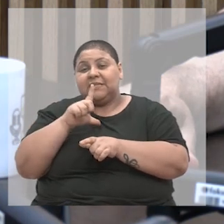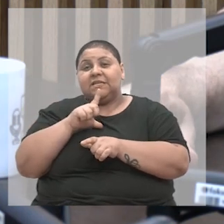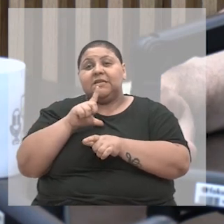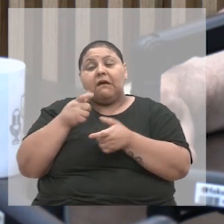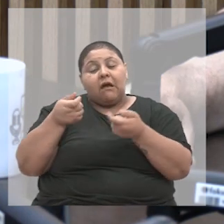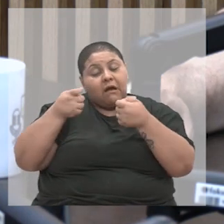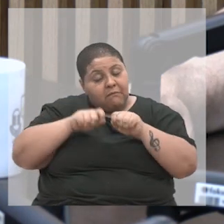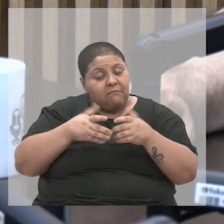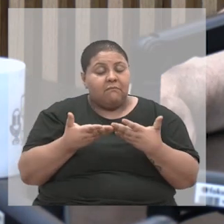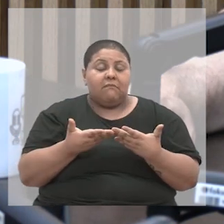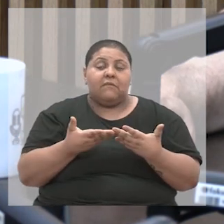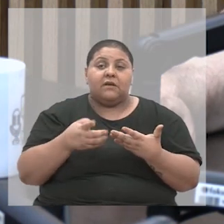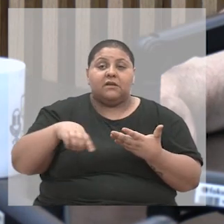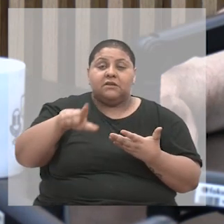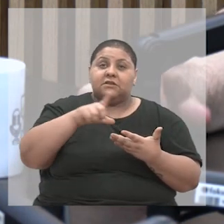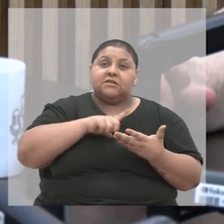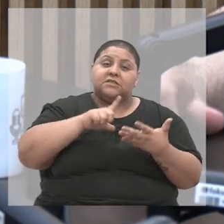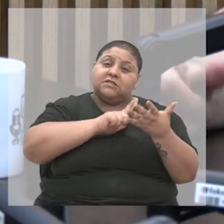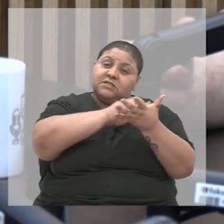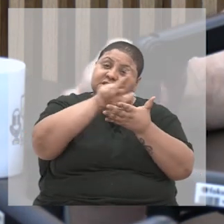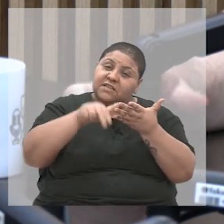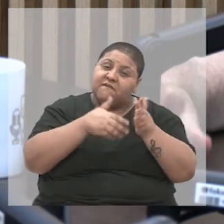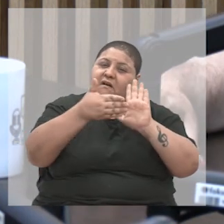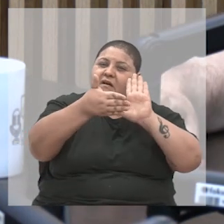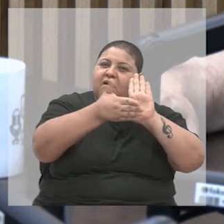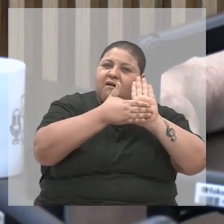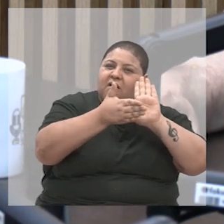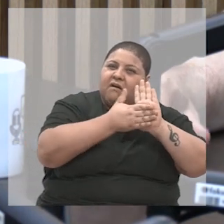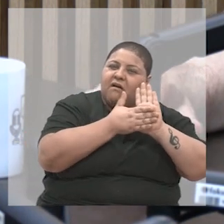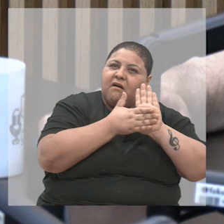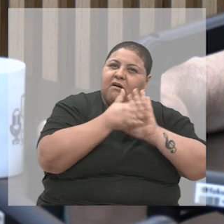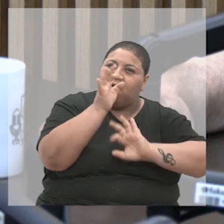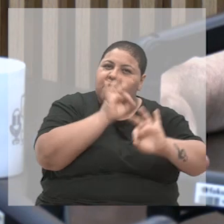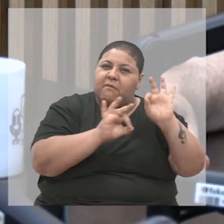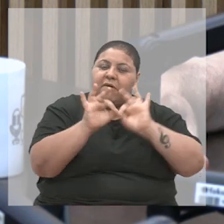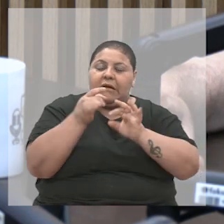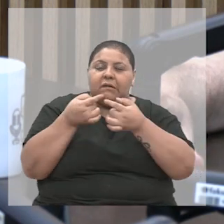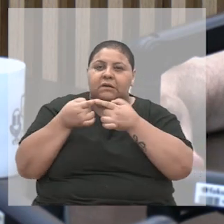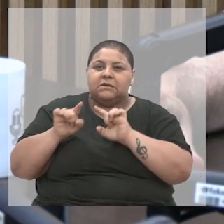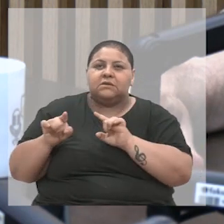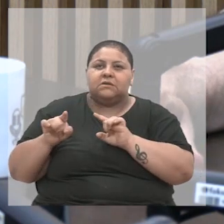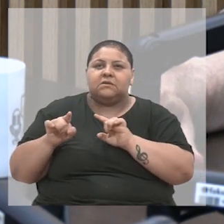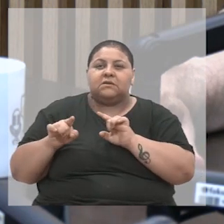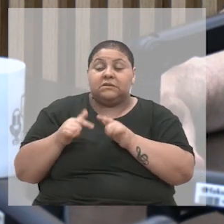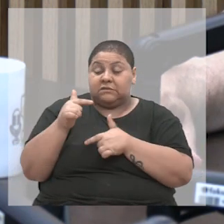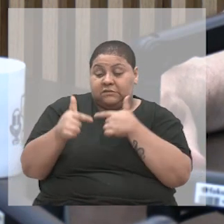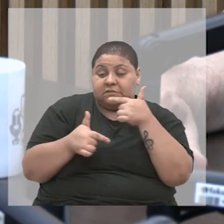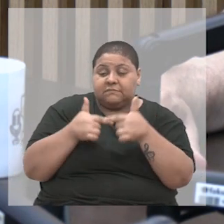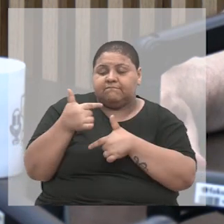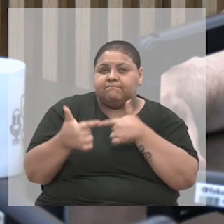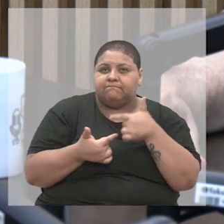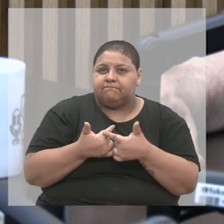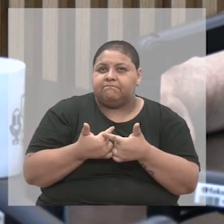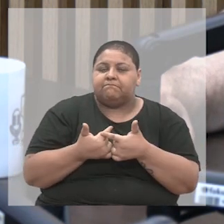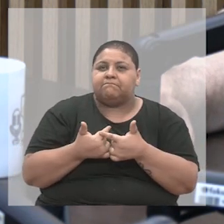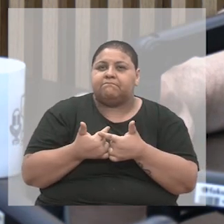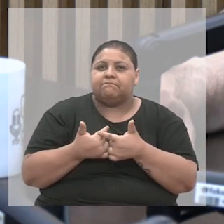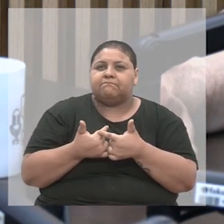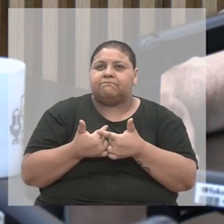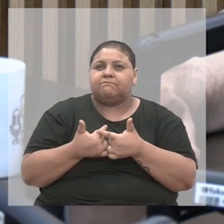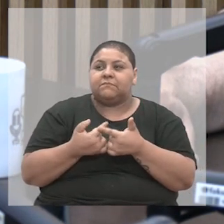teria condições né? A gente já teve várias propostas já para montar, né? Mas além do trabalho,